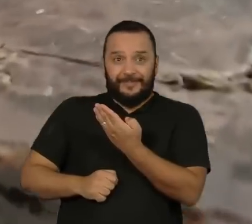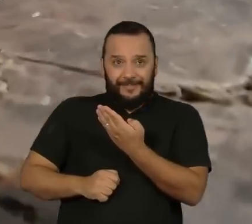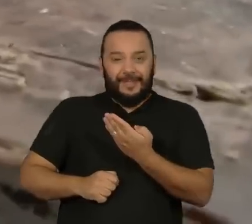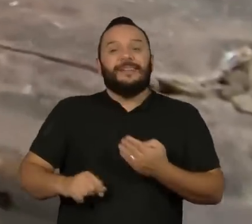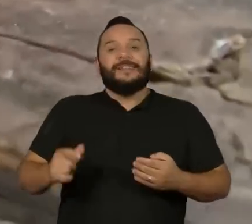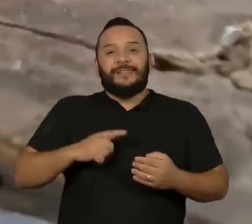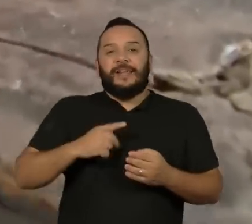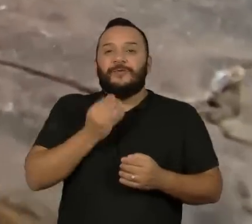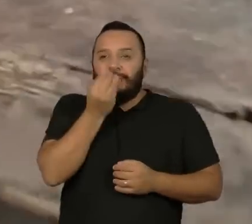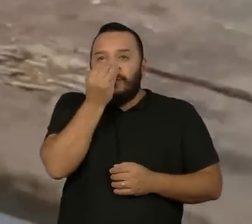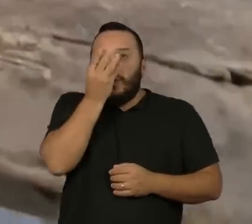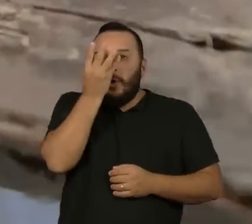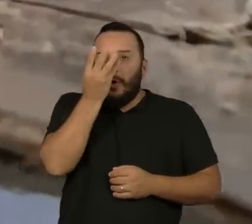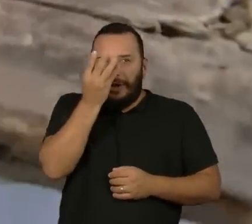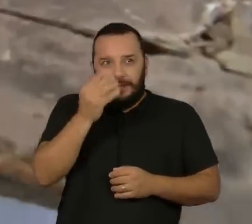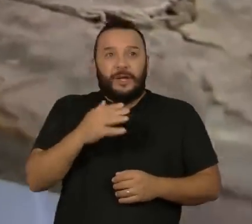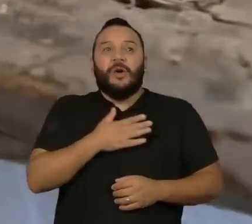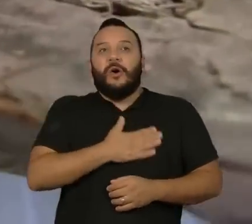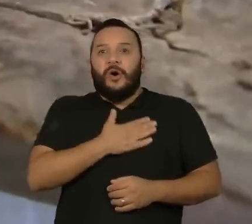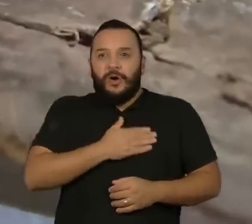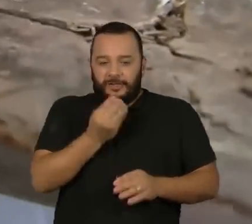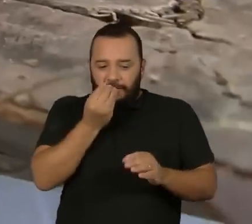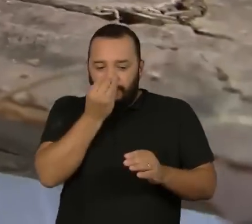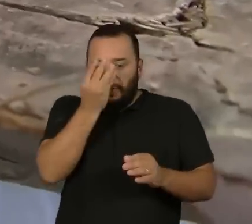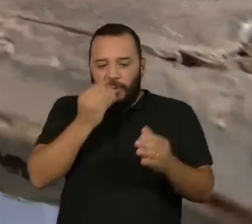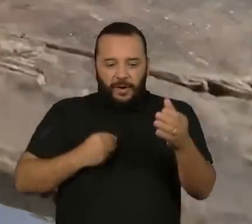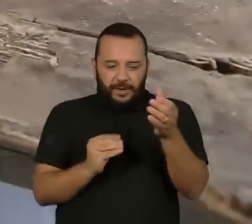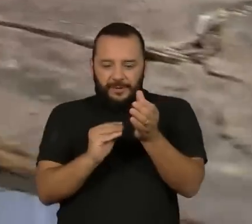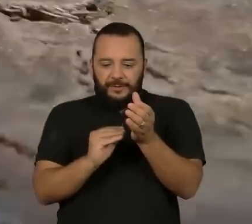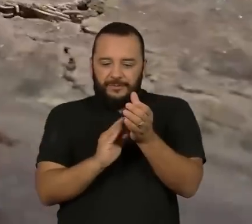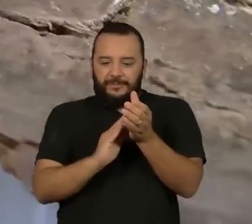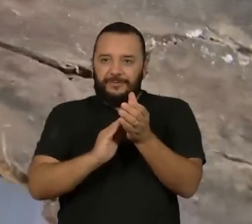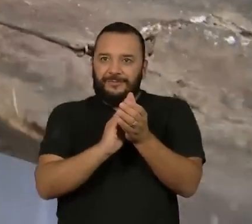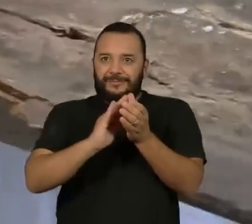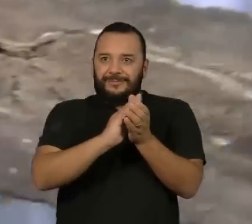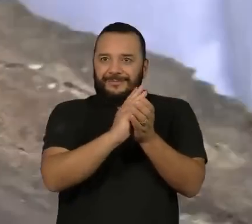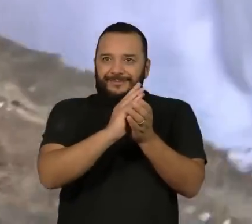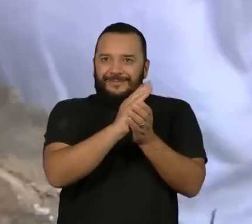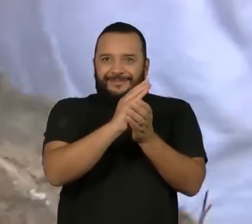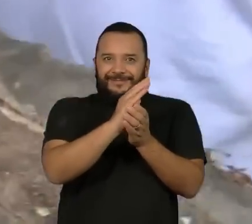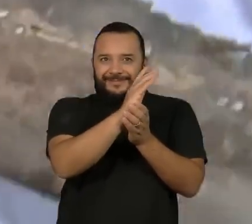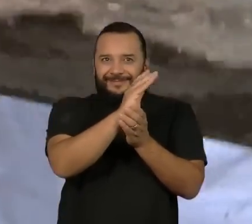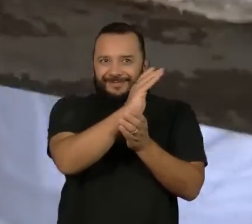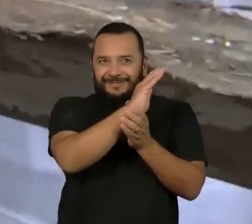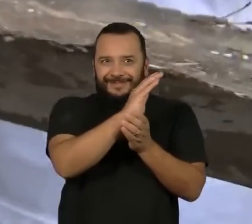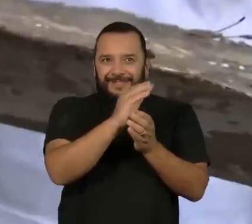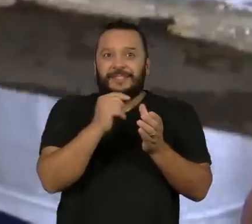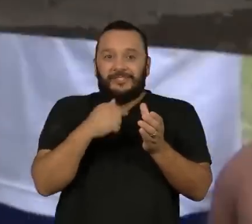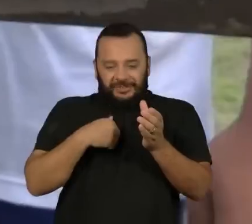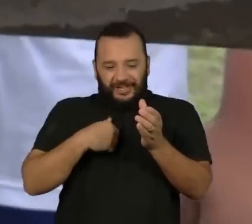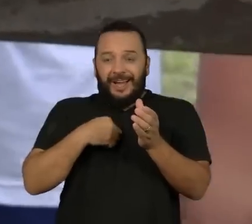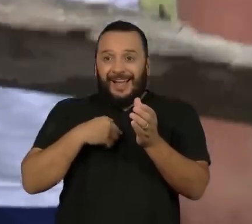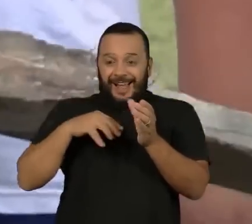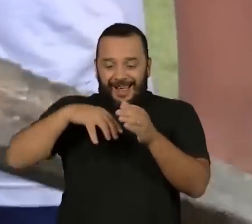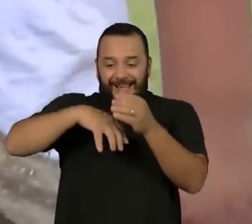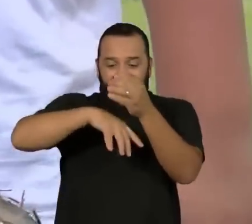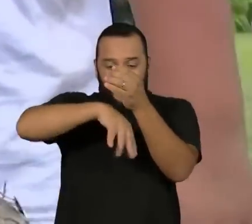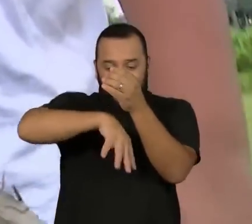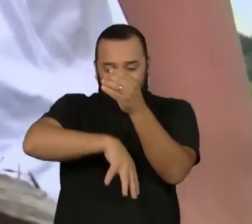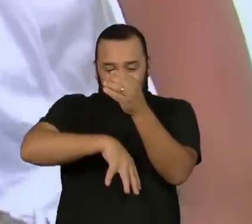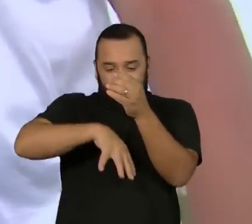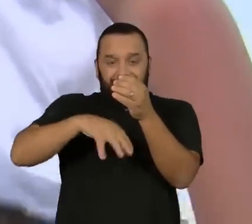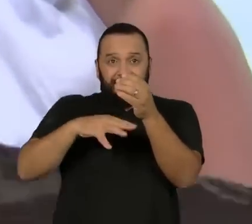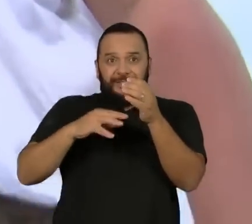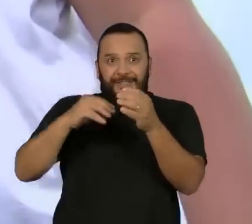orquídea aqui, que a orquídea gosta, ela vai entrando aqui, ó, porque as raízes dela vão ficar aqui dentro. Tá vendo? Olha